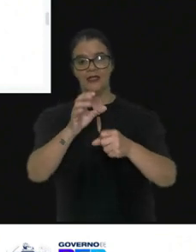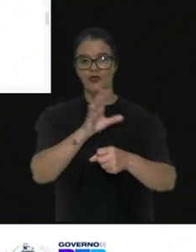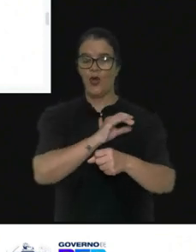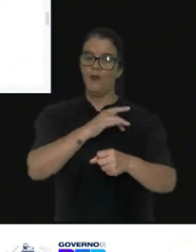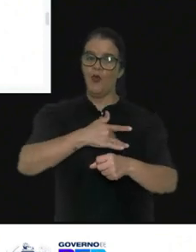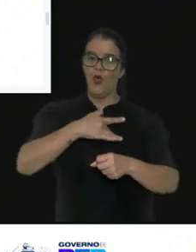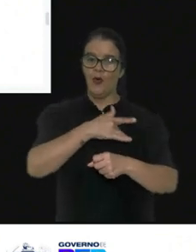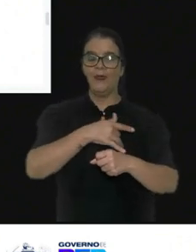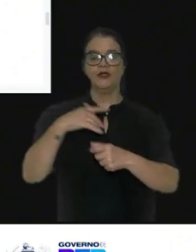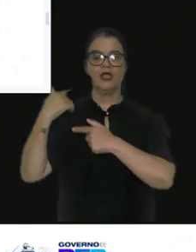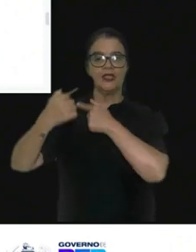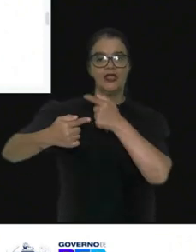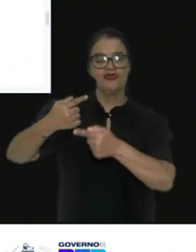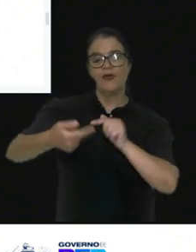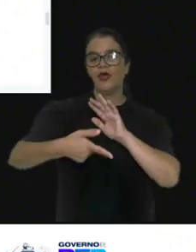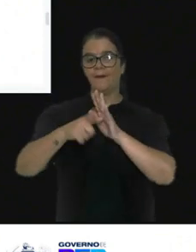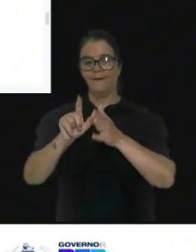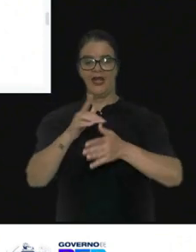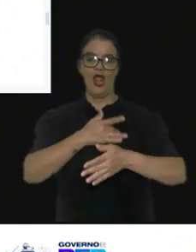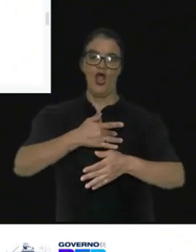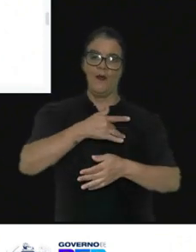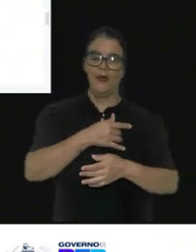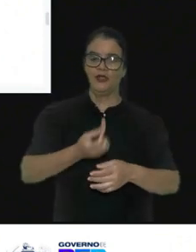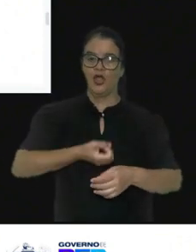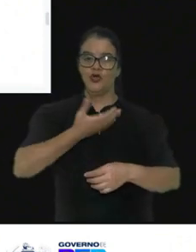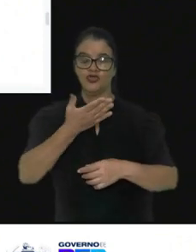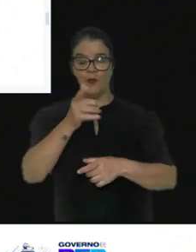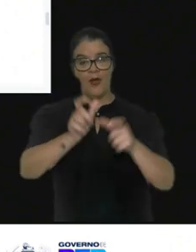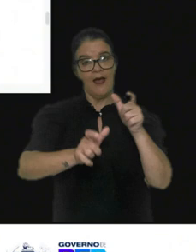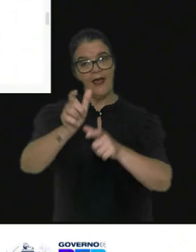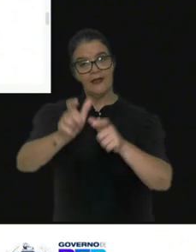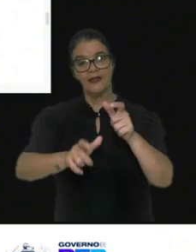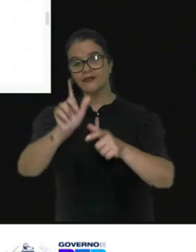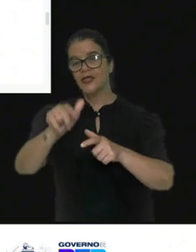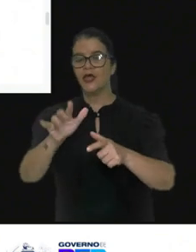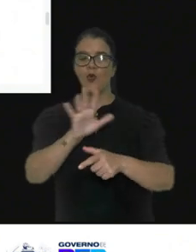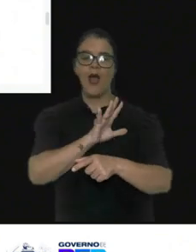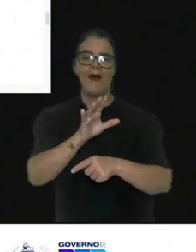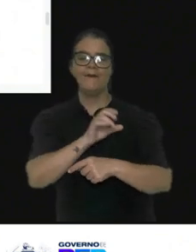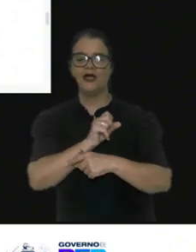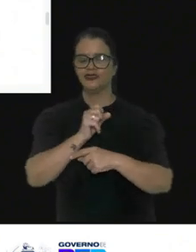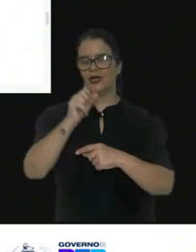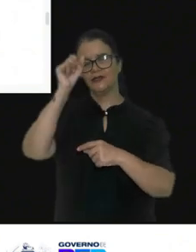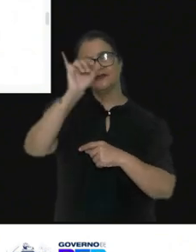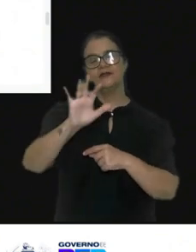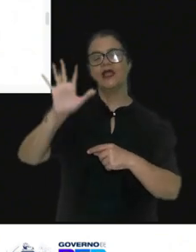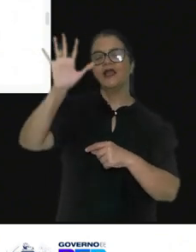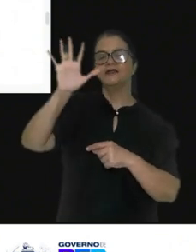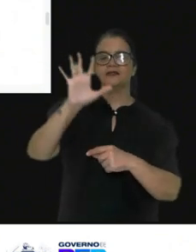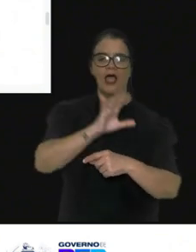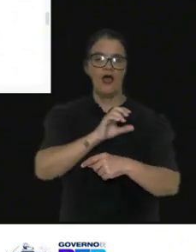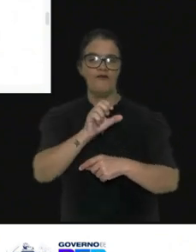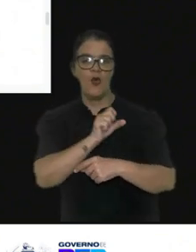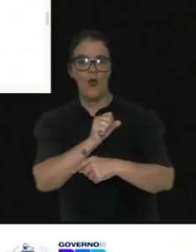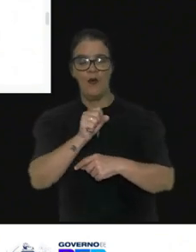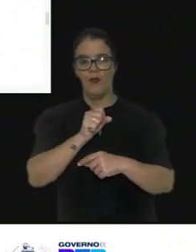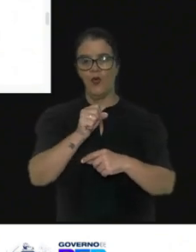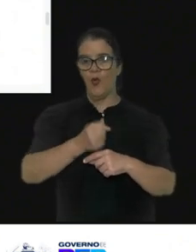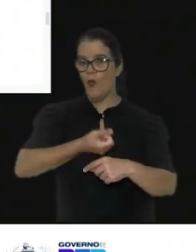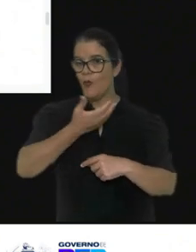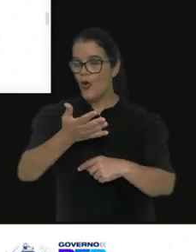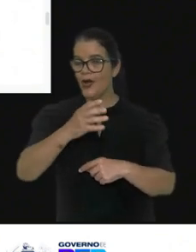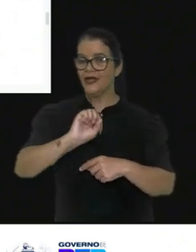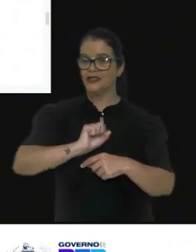um exemplo da intensidade do amor romântico da geração ultraromântica os poetas dessa geração eram apaixonados e